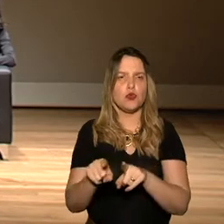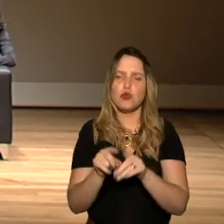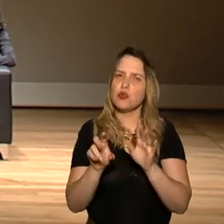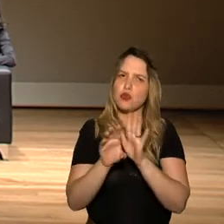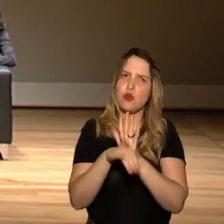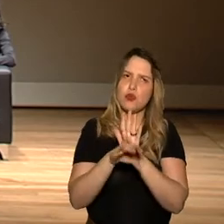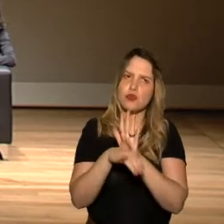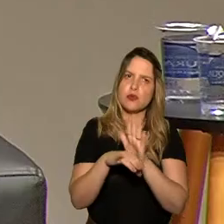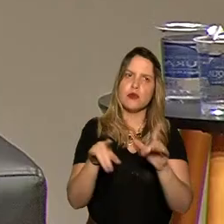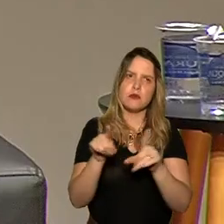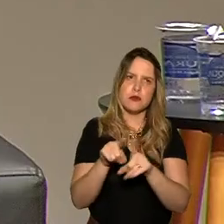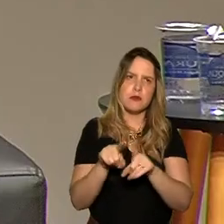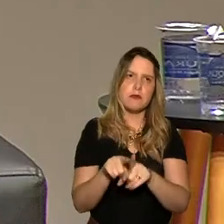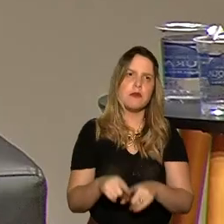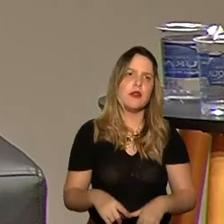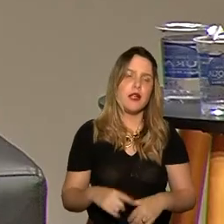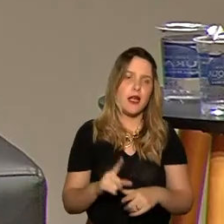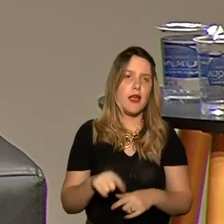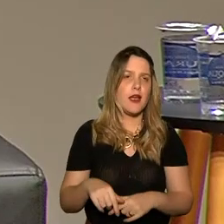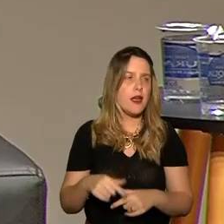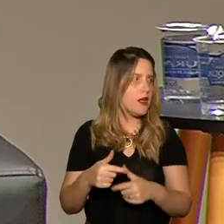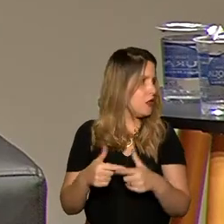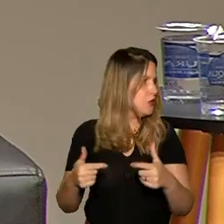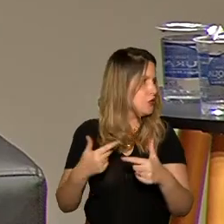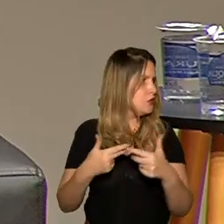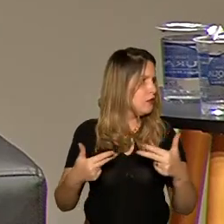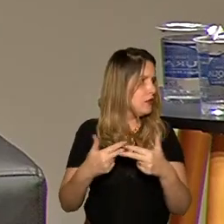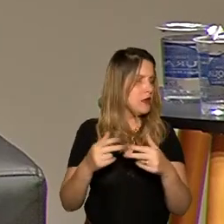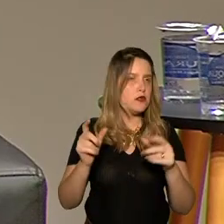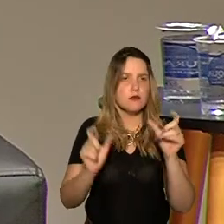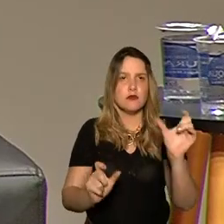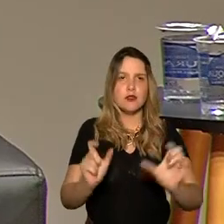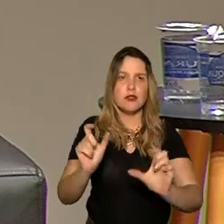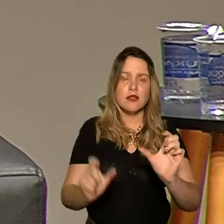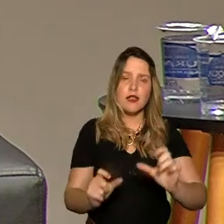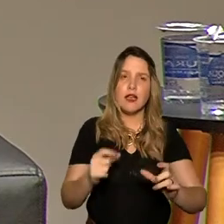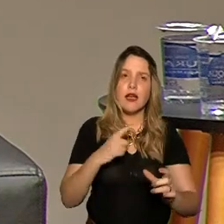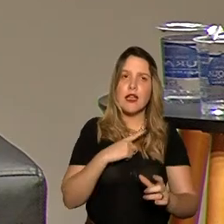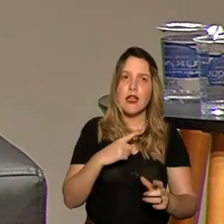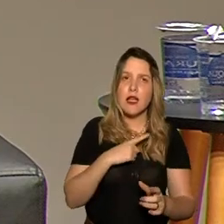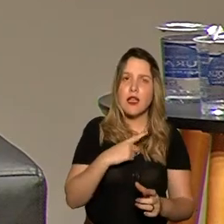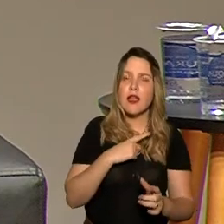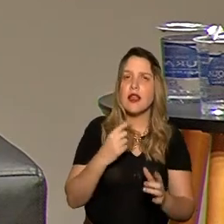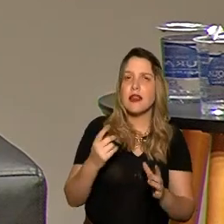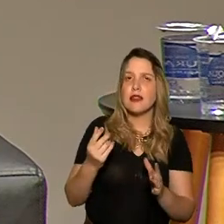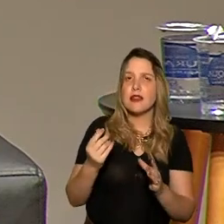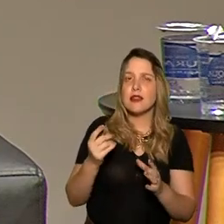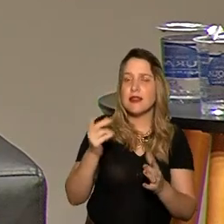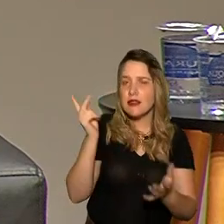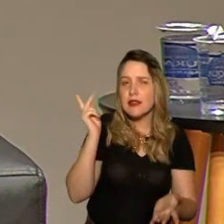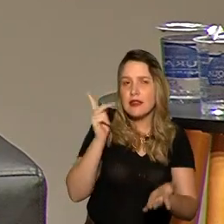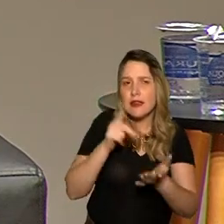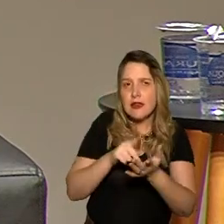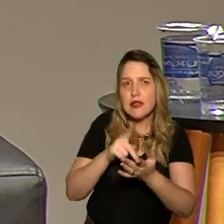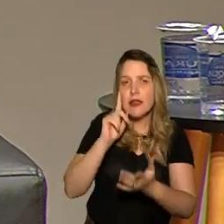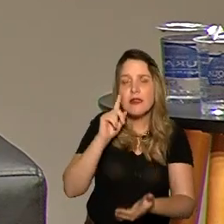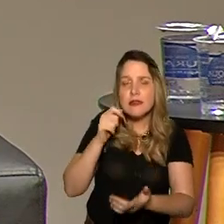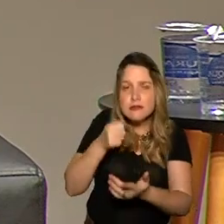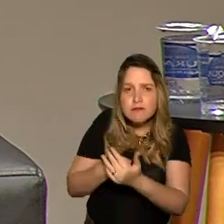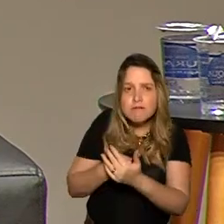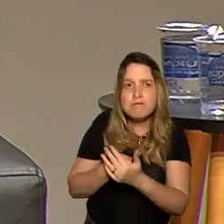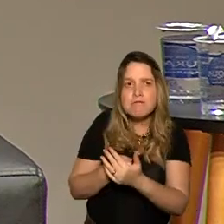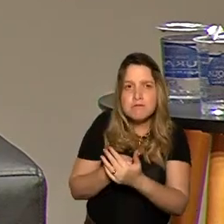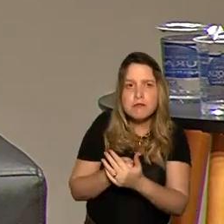embora não seja único né vai se dispor a constituir em tempo real determinados